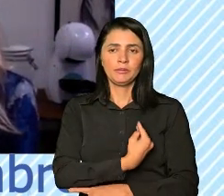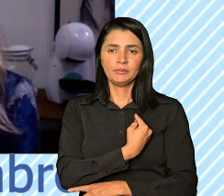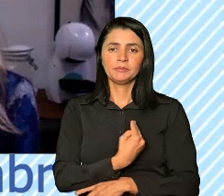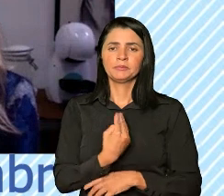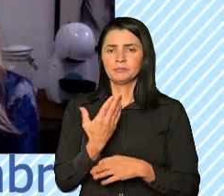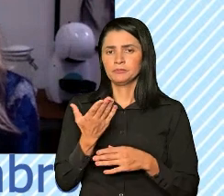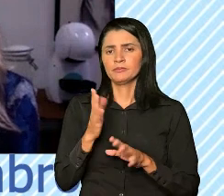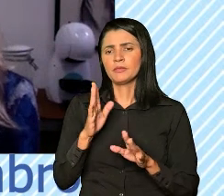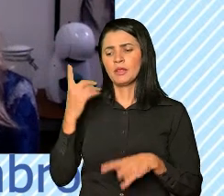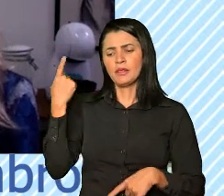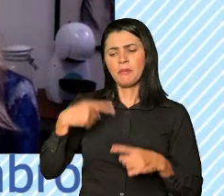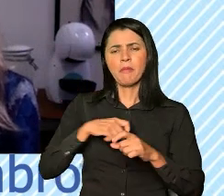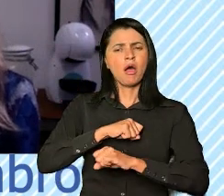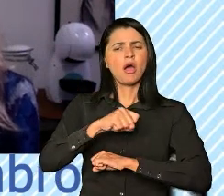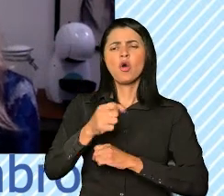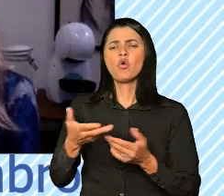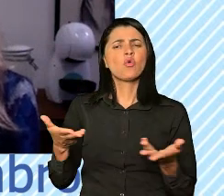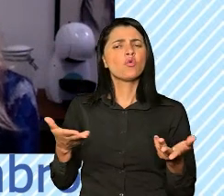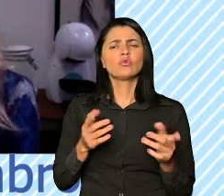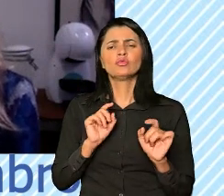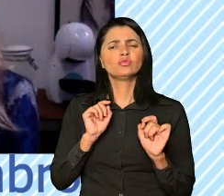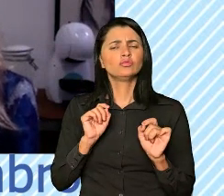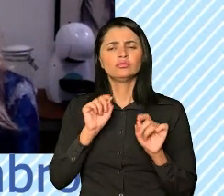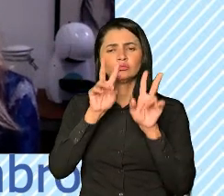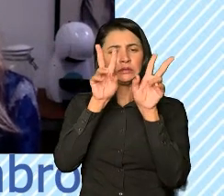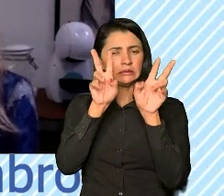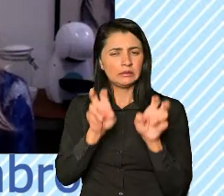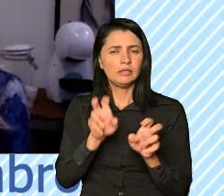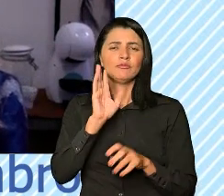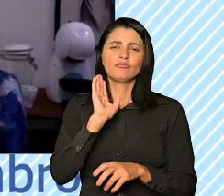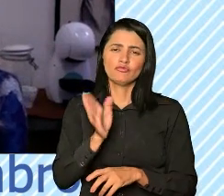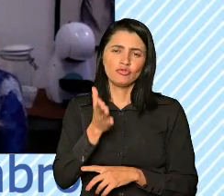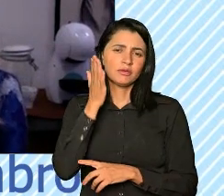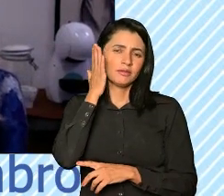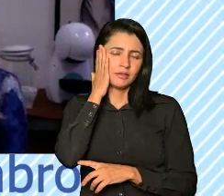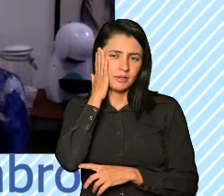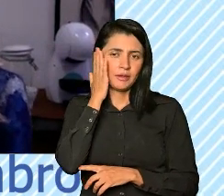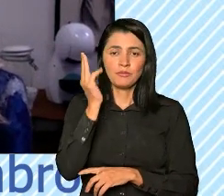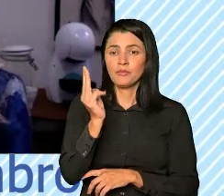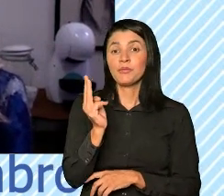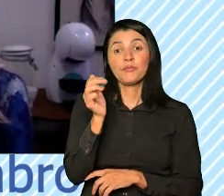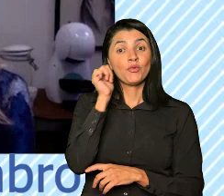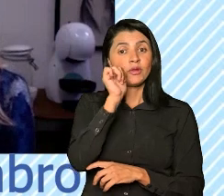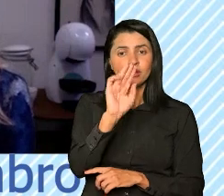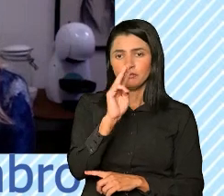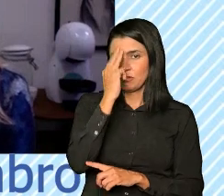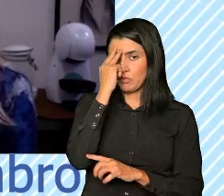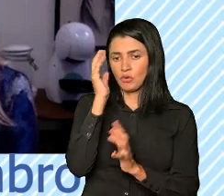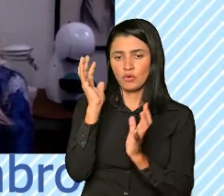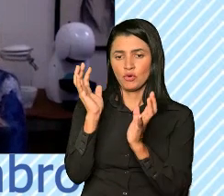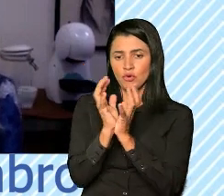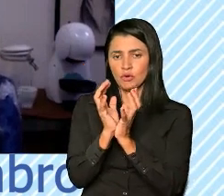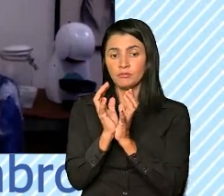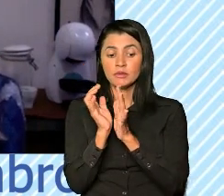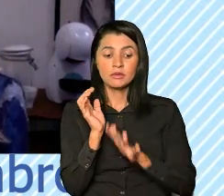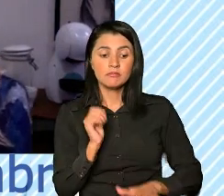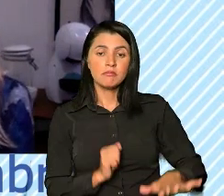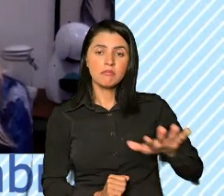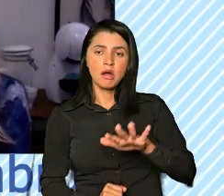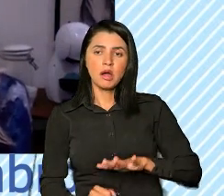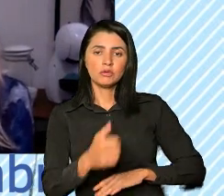Para esse nosso debate de hoje, nossa temática, como já sabem, é Mulheres e Memória Coletiva, Espaços